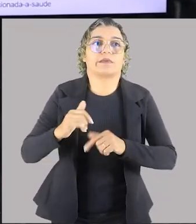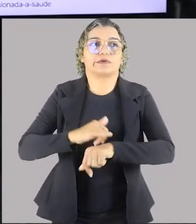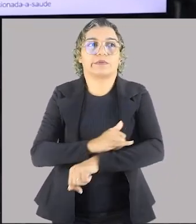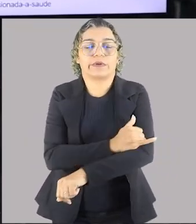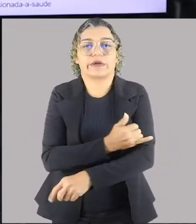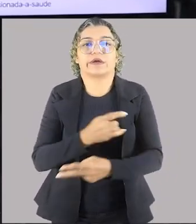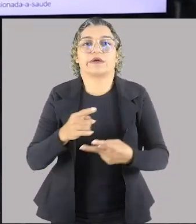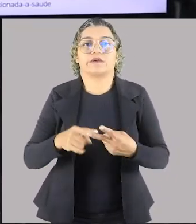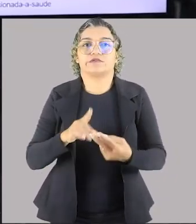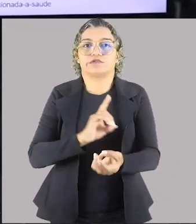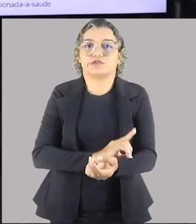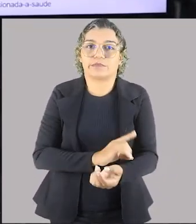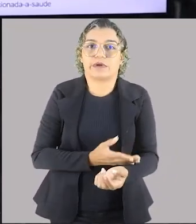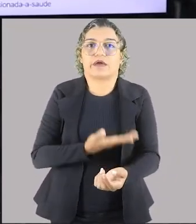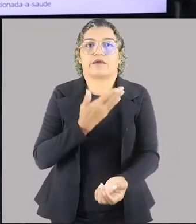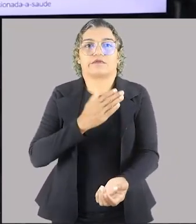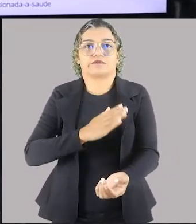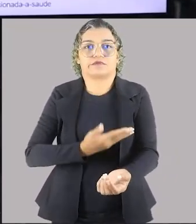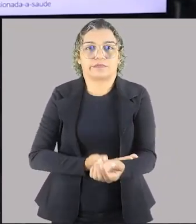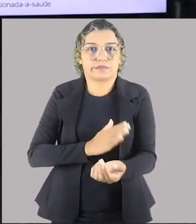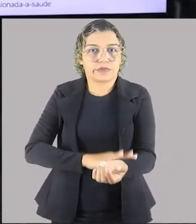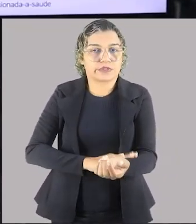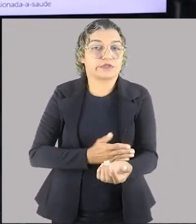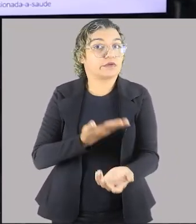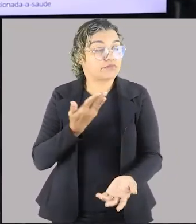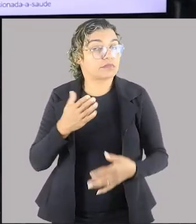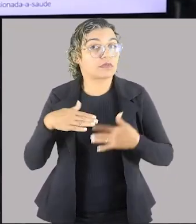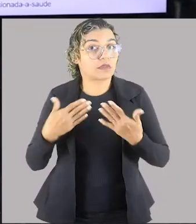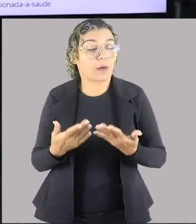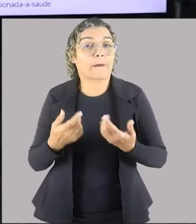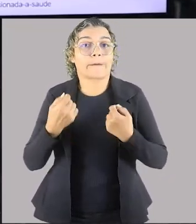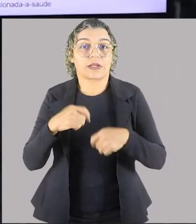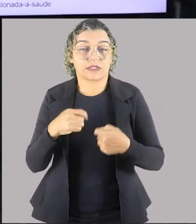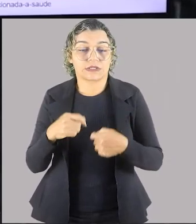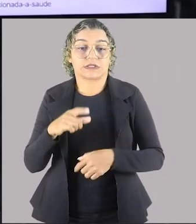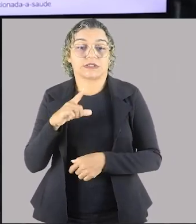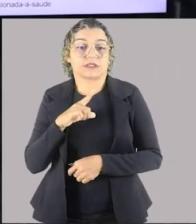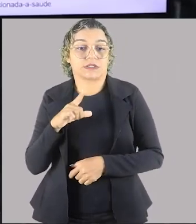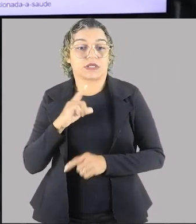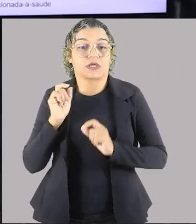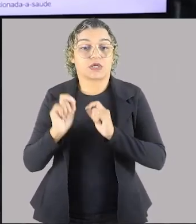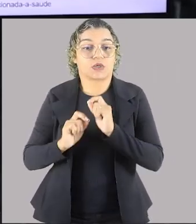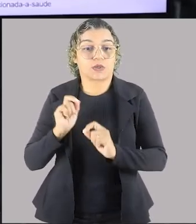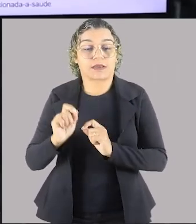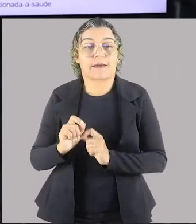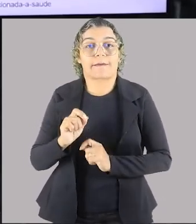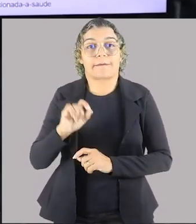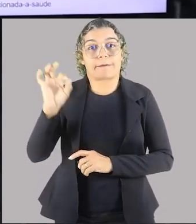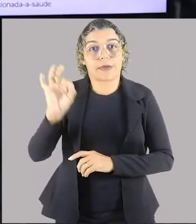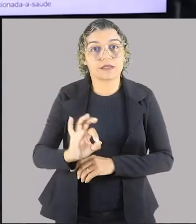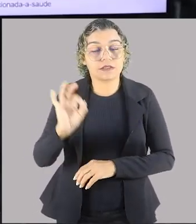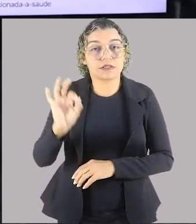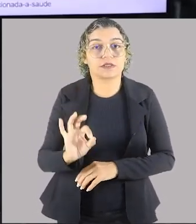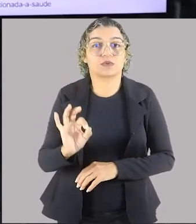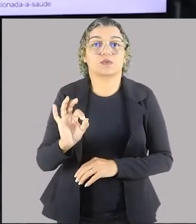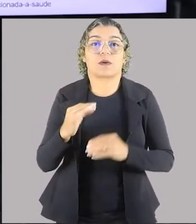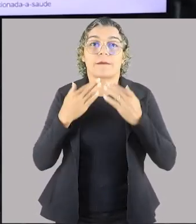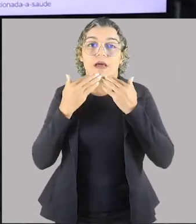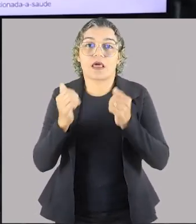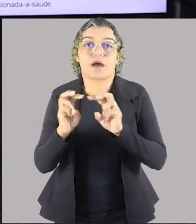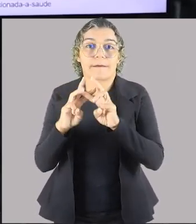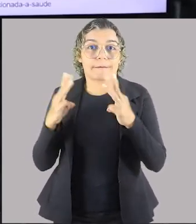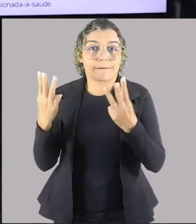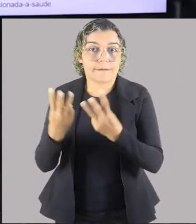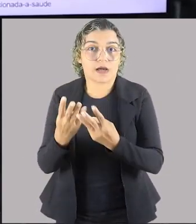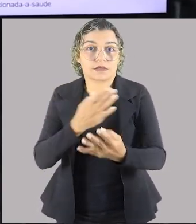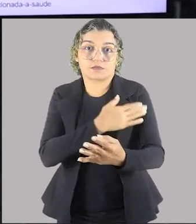diabetes, problemas com hipertensão. Então, o ideal é que ele tenha um melhor percentual de massa